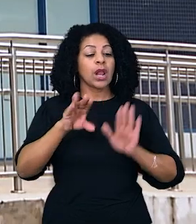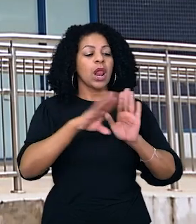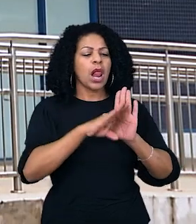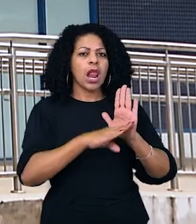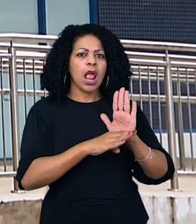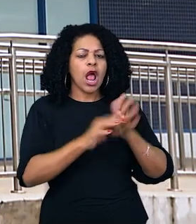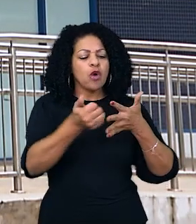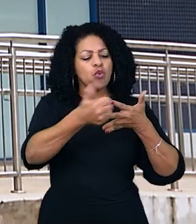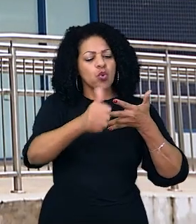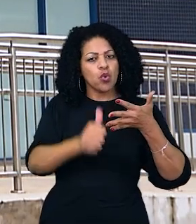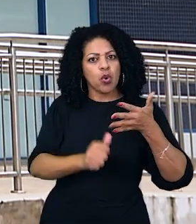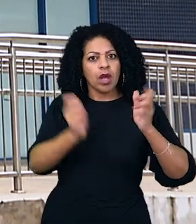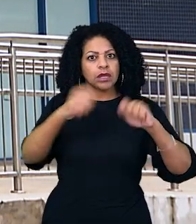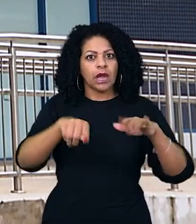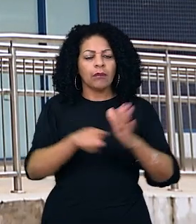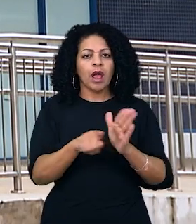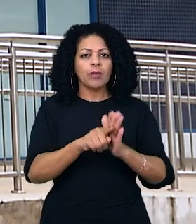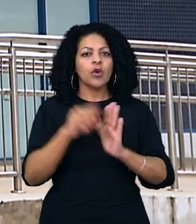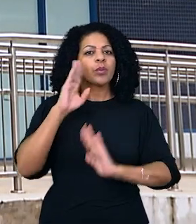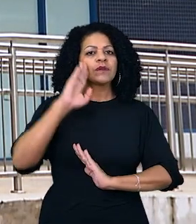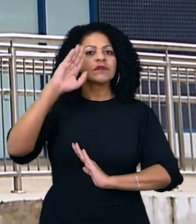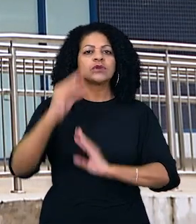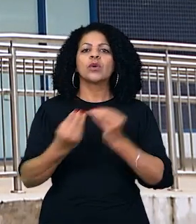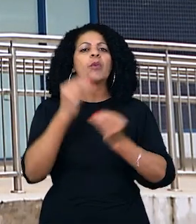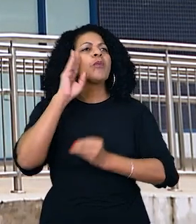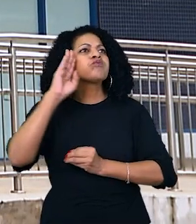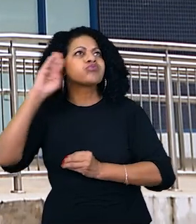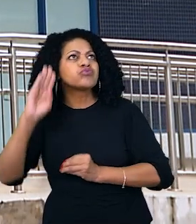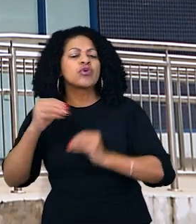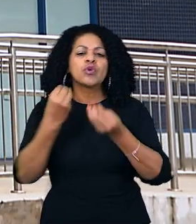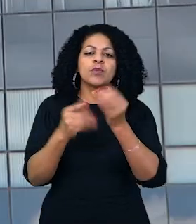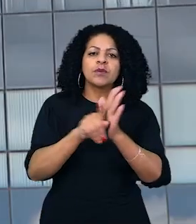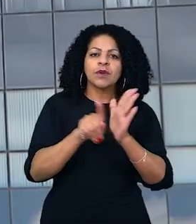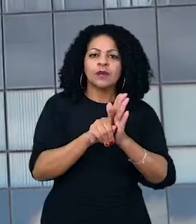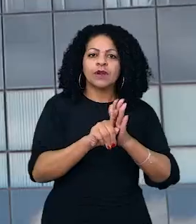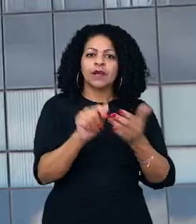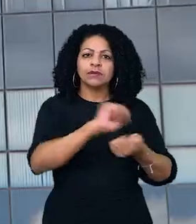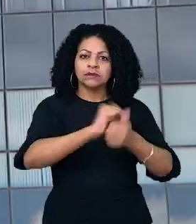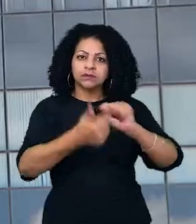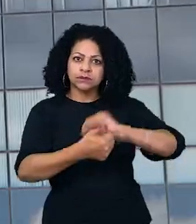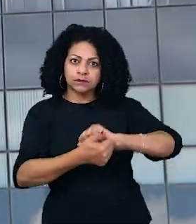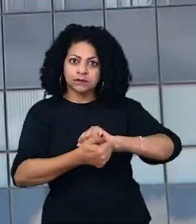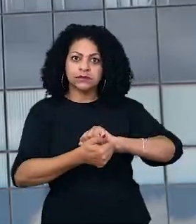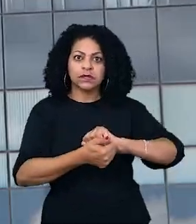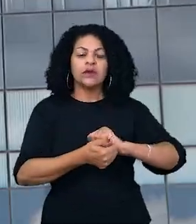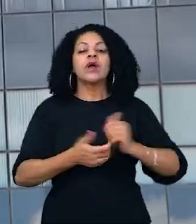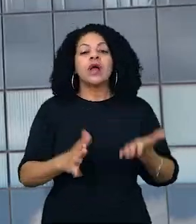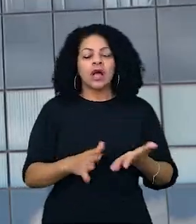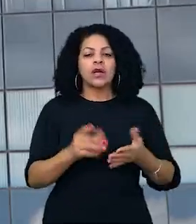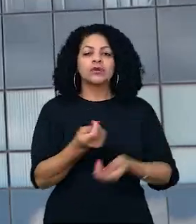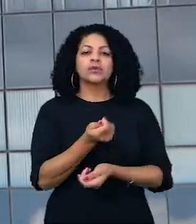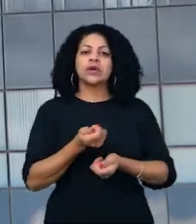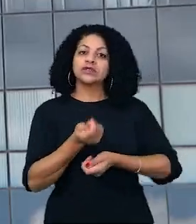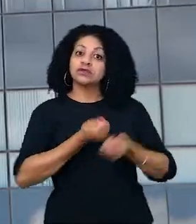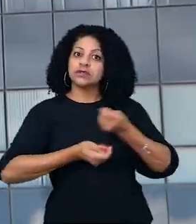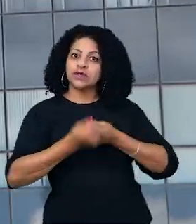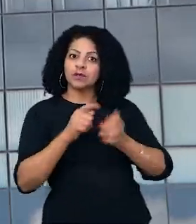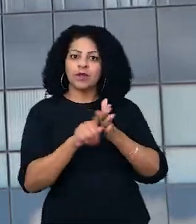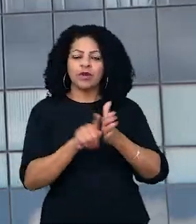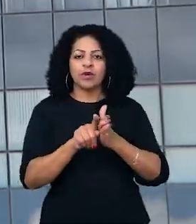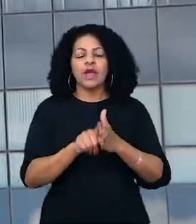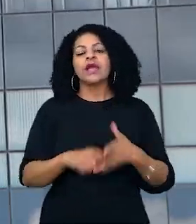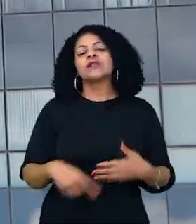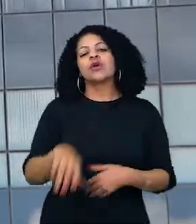critérios avaliativos que observem o princípio da adaptação razoável. A instituição financeira entrou com embargos